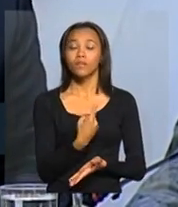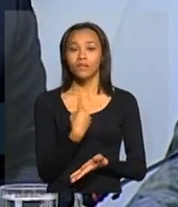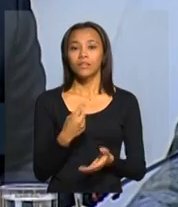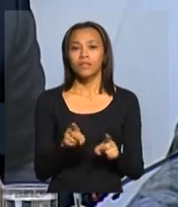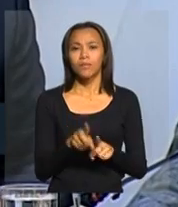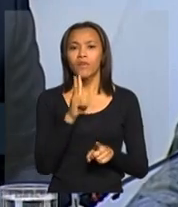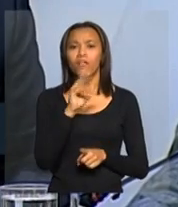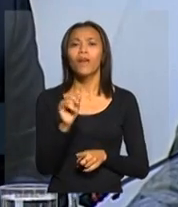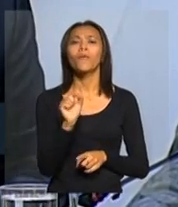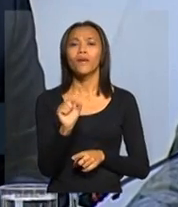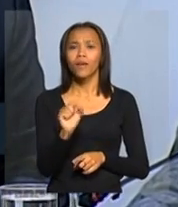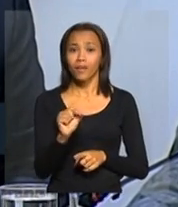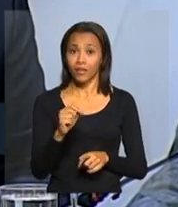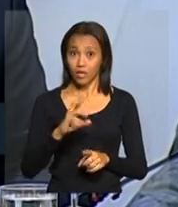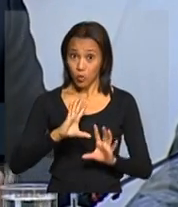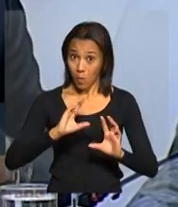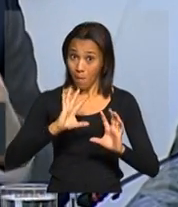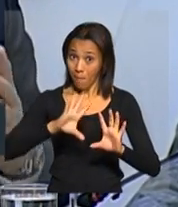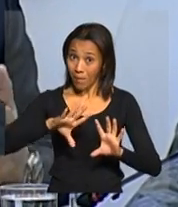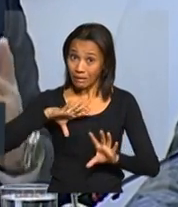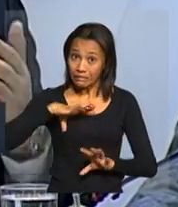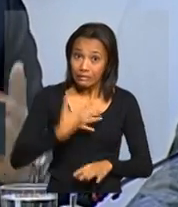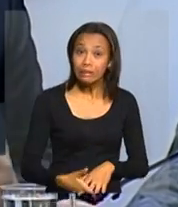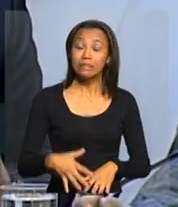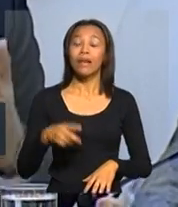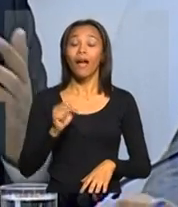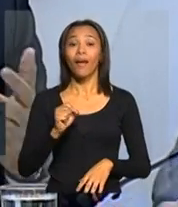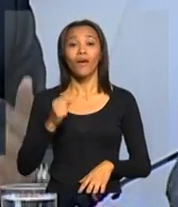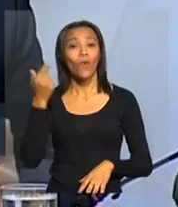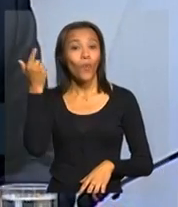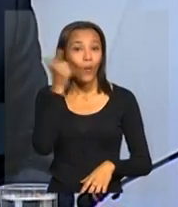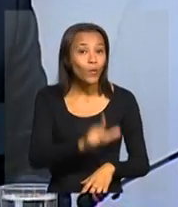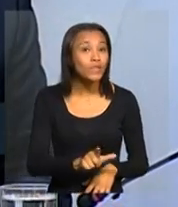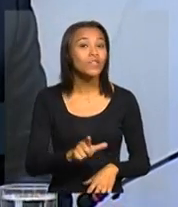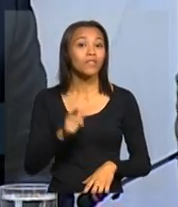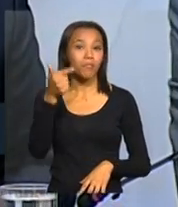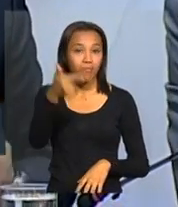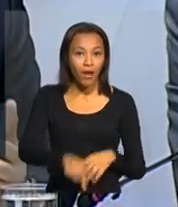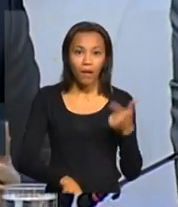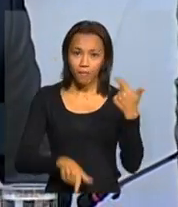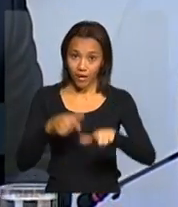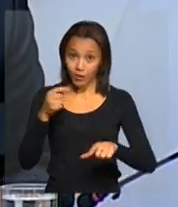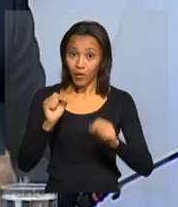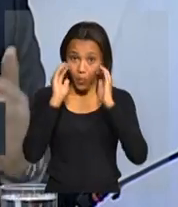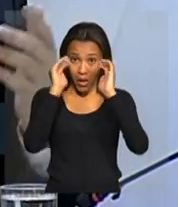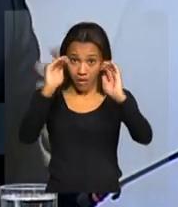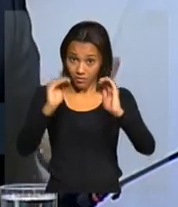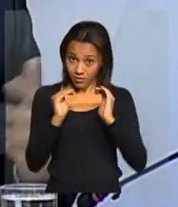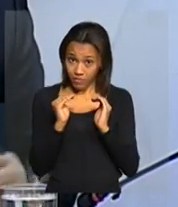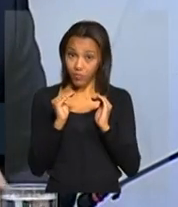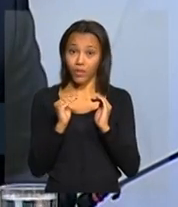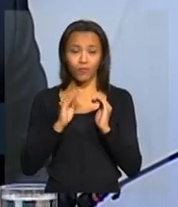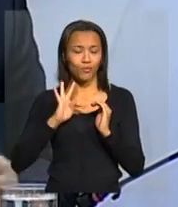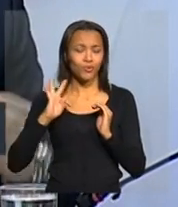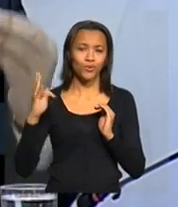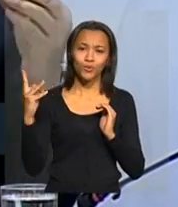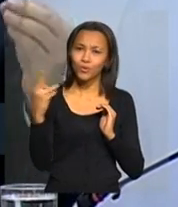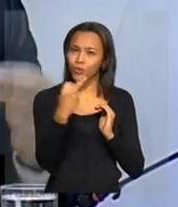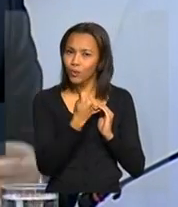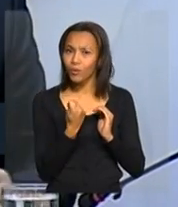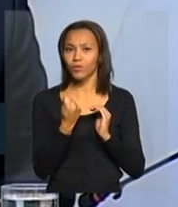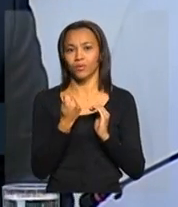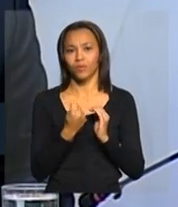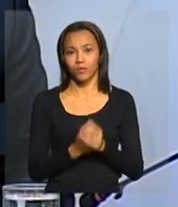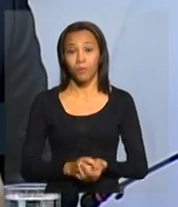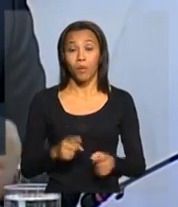e dizer que o grande desafio nosso é conquistar o que a gente já conquistou, o respeito da população, porque